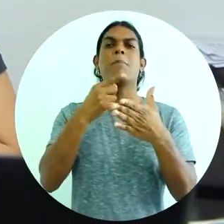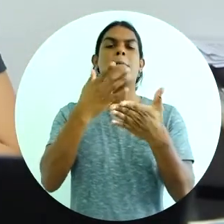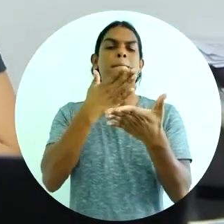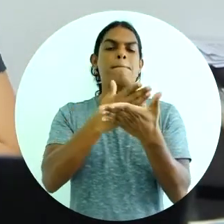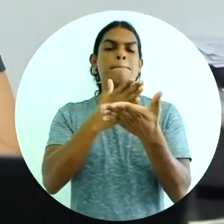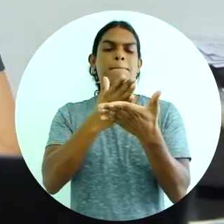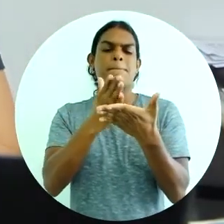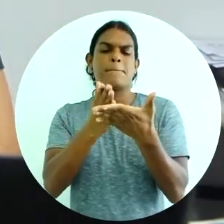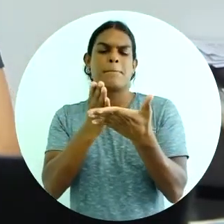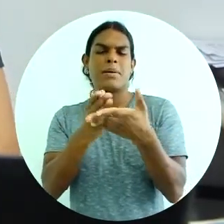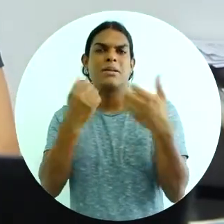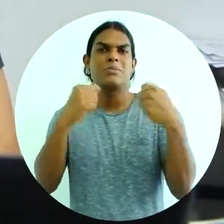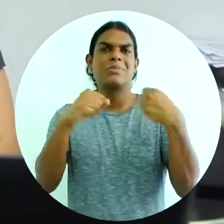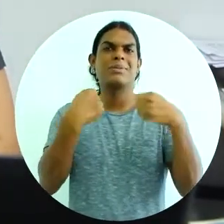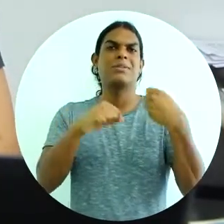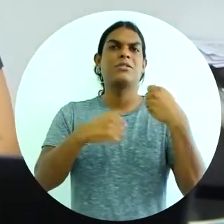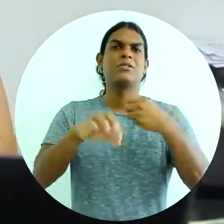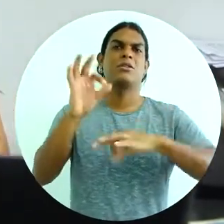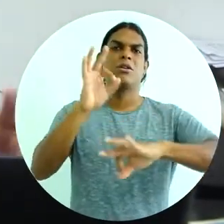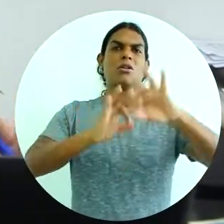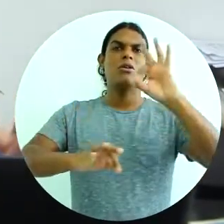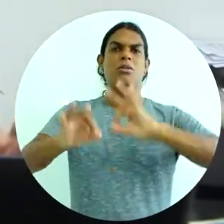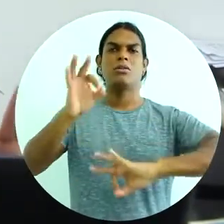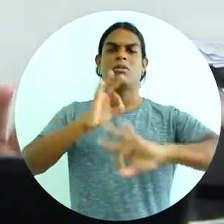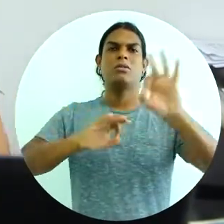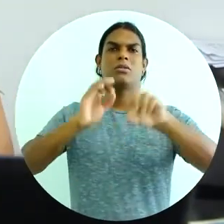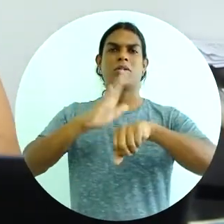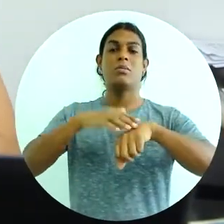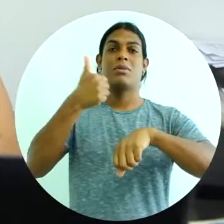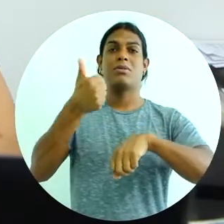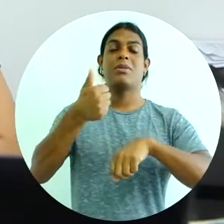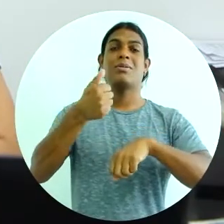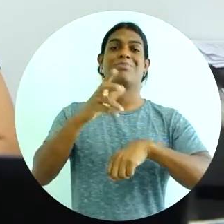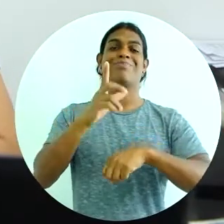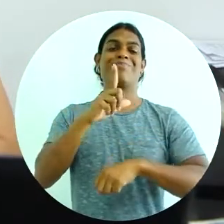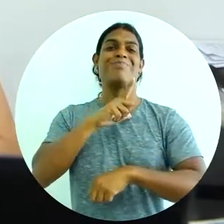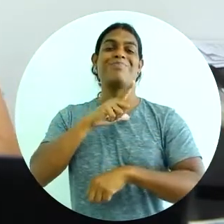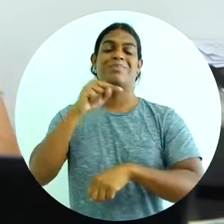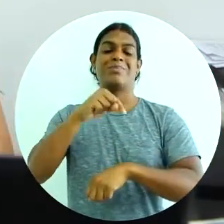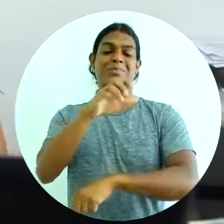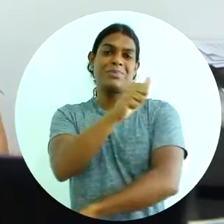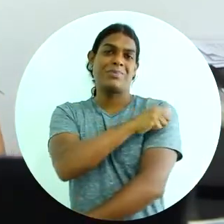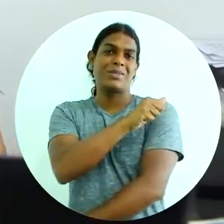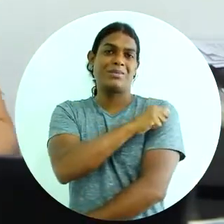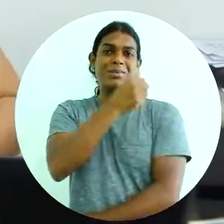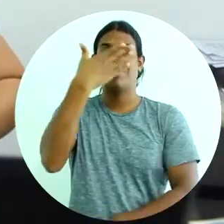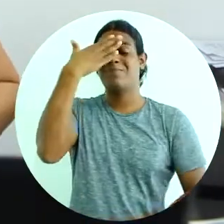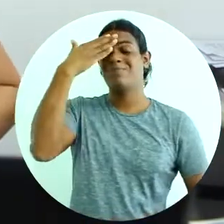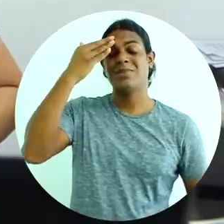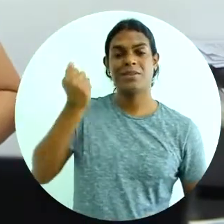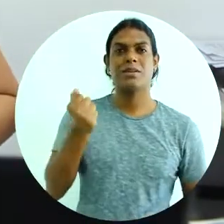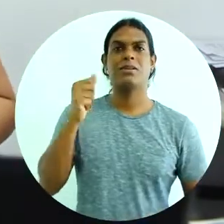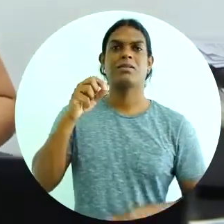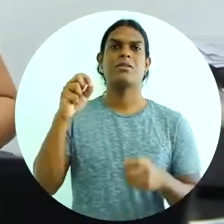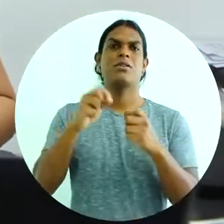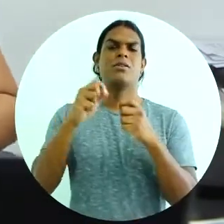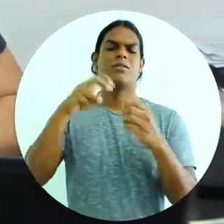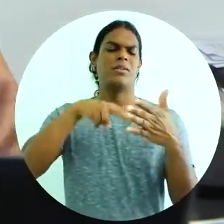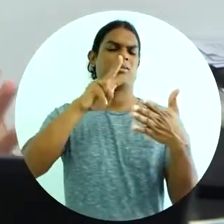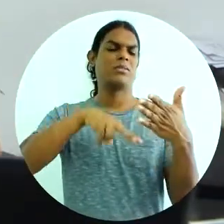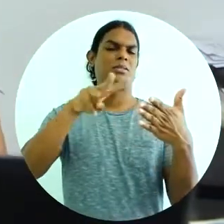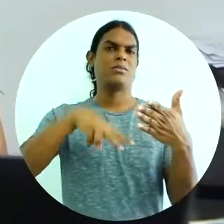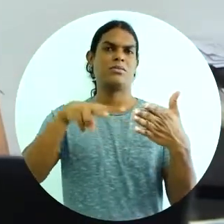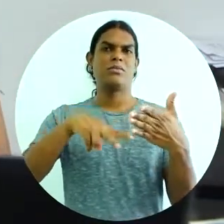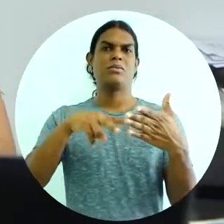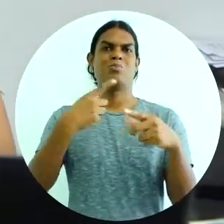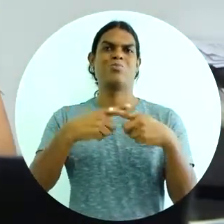faça a reescrita, é um processo que às vezes a gente esquece de fazer. Porque a gente acha que o que a gente disse numa primeira vez, numa primeira escritura, já